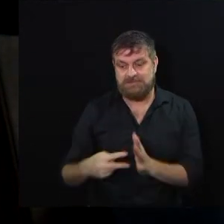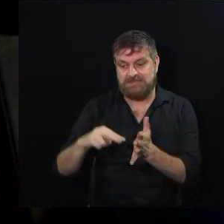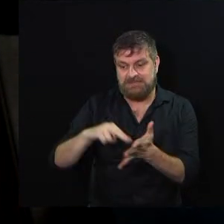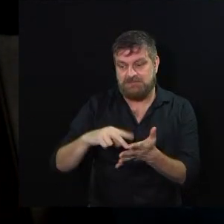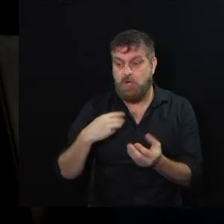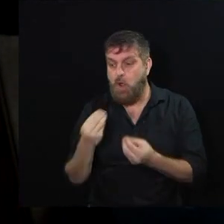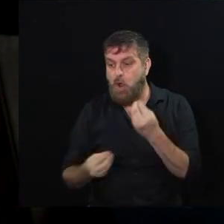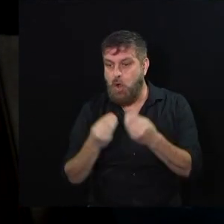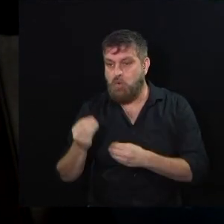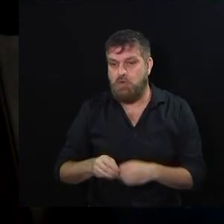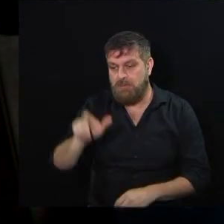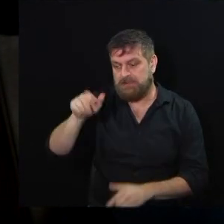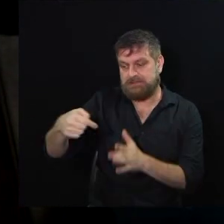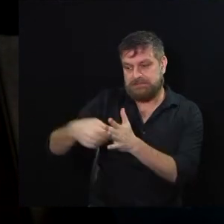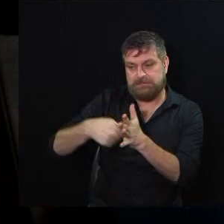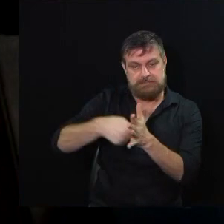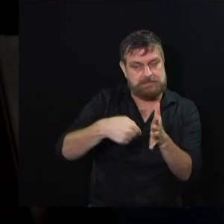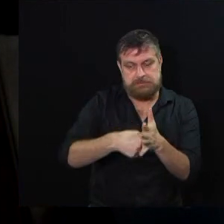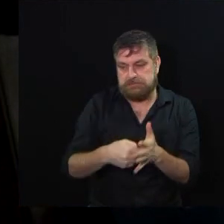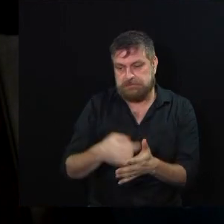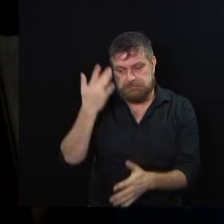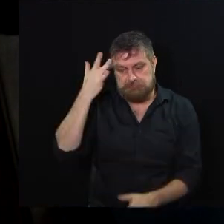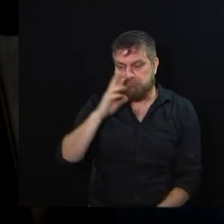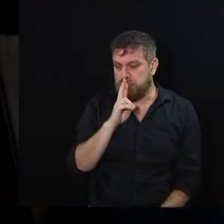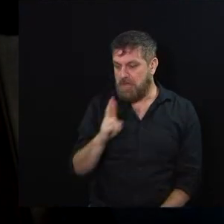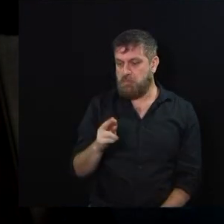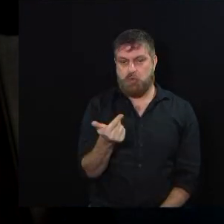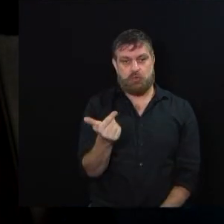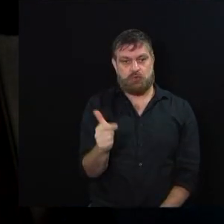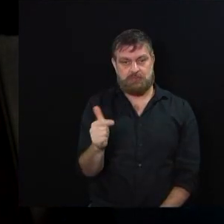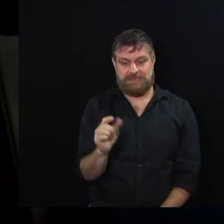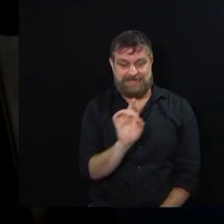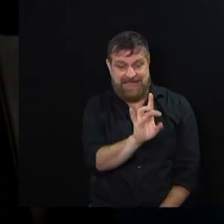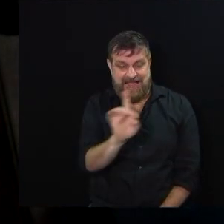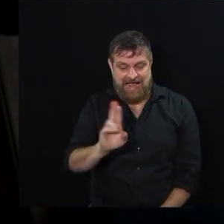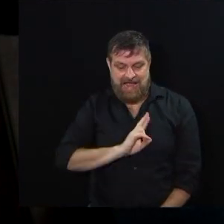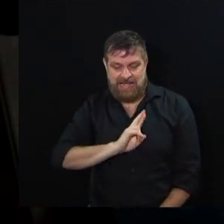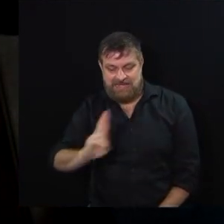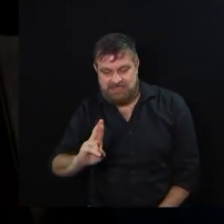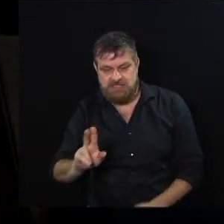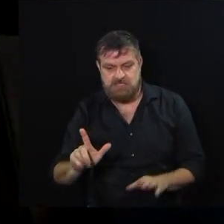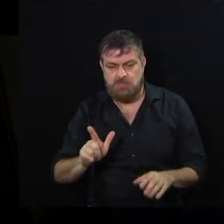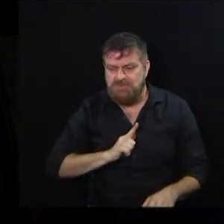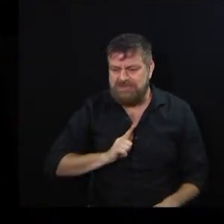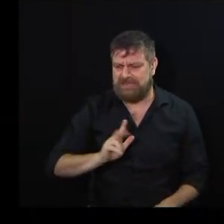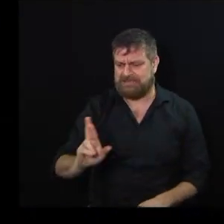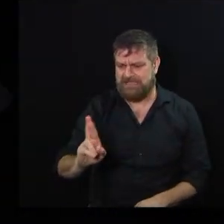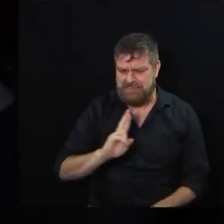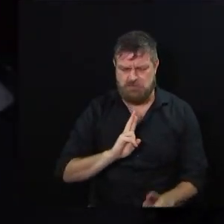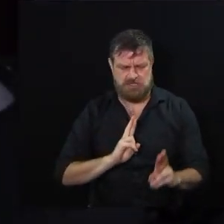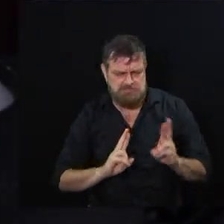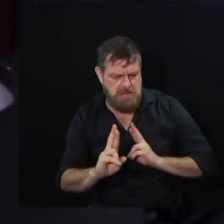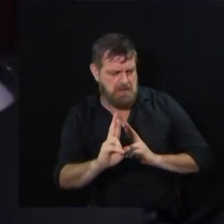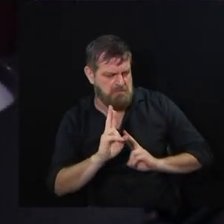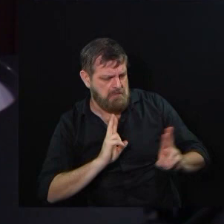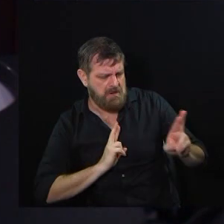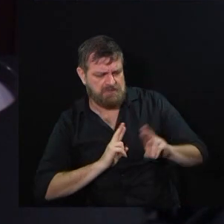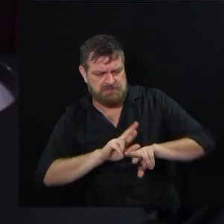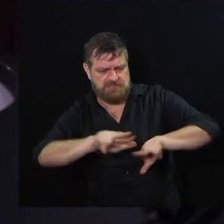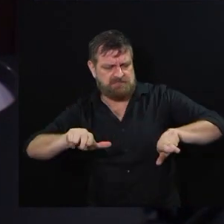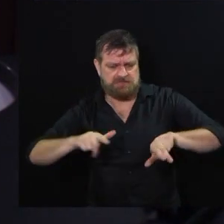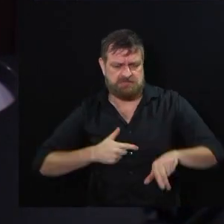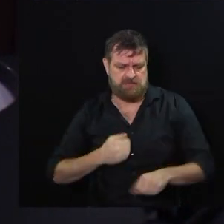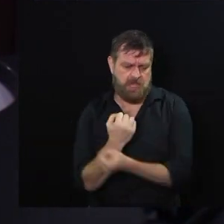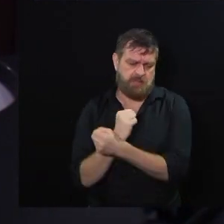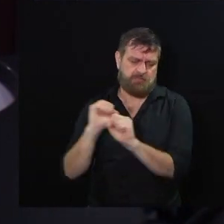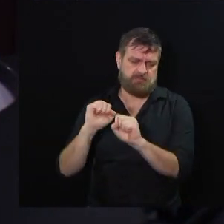não têm respostas. Cada religião dá diferentes respostas. Impossível saber qual está certa. A espiritualidade, ela